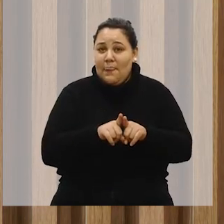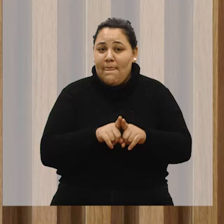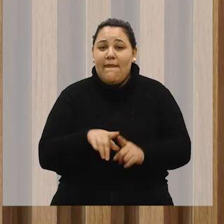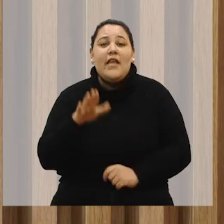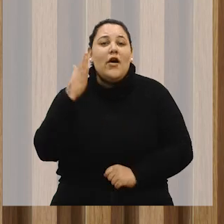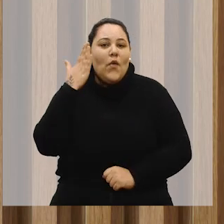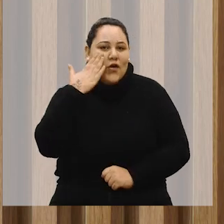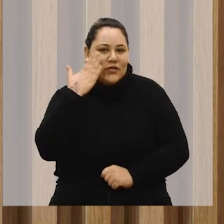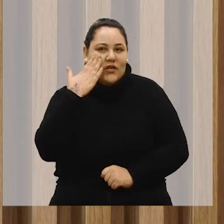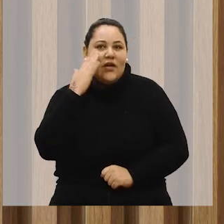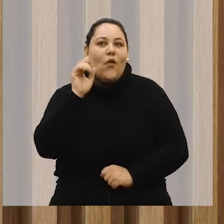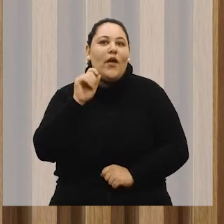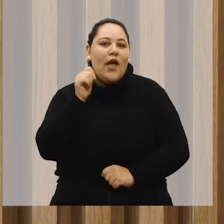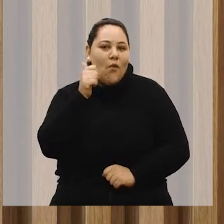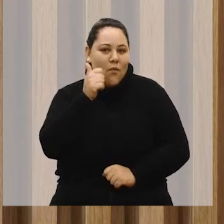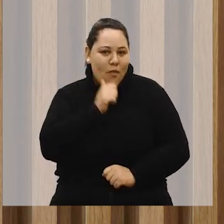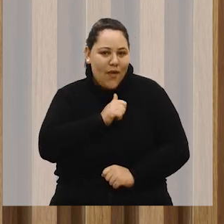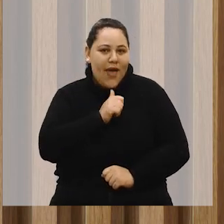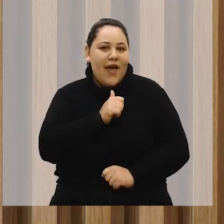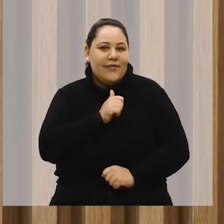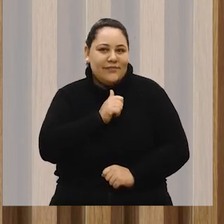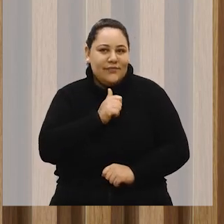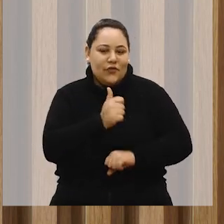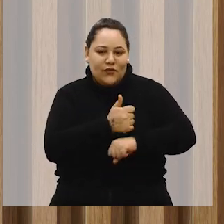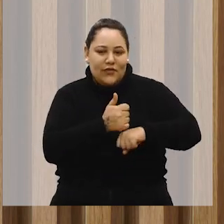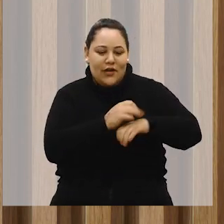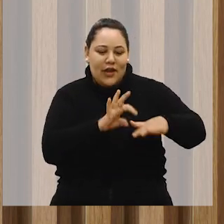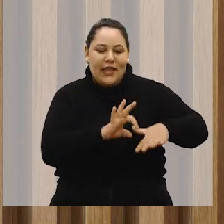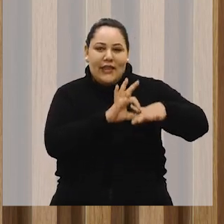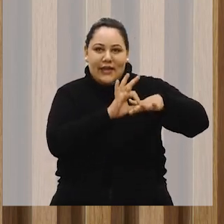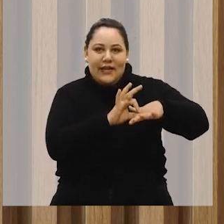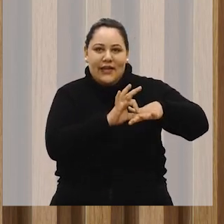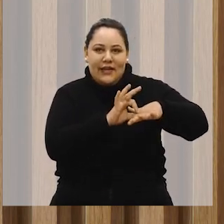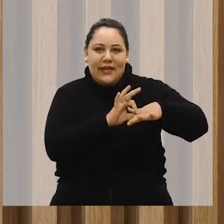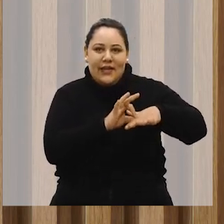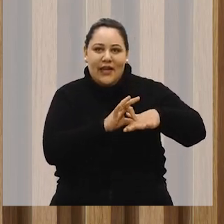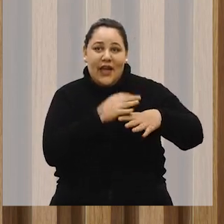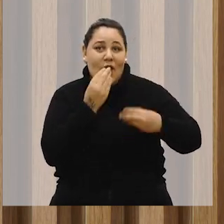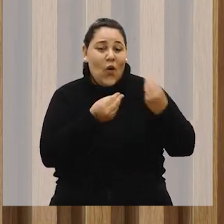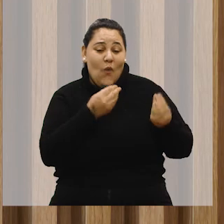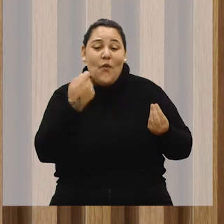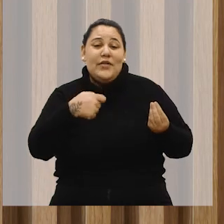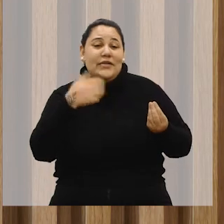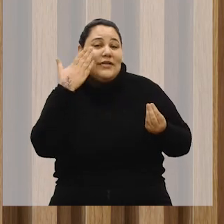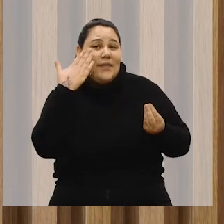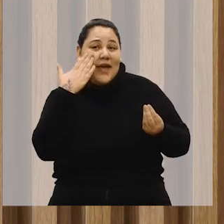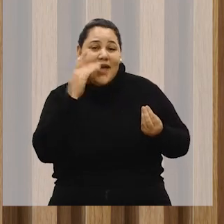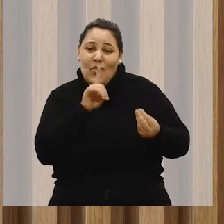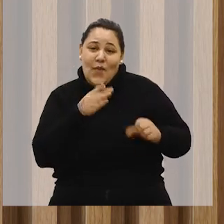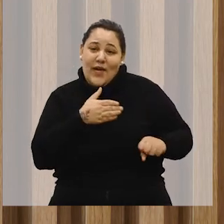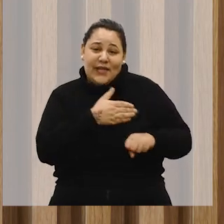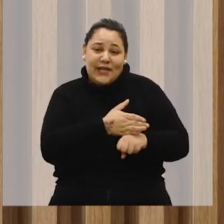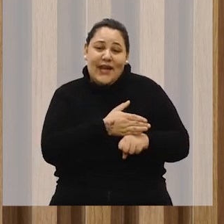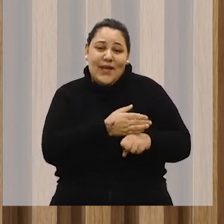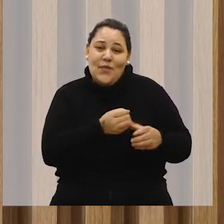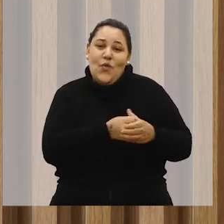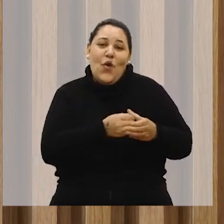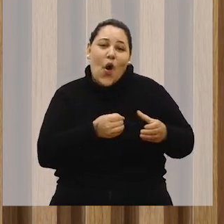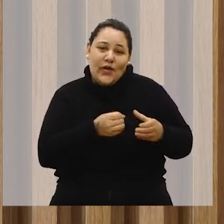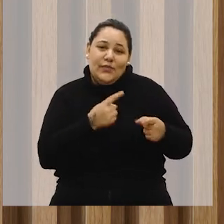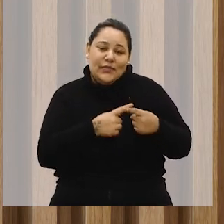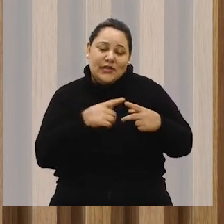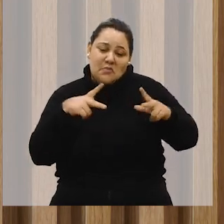é uma mulher em um cargo de liderança e quanto a gente tem que saber. Não entrei lá por cotas, porque na iniciativa privada não